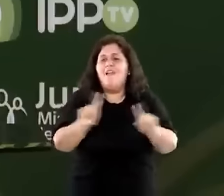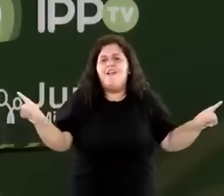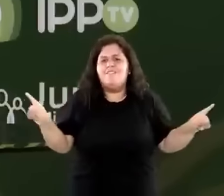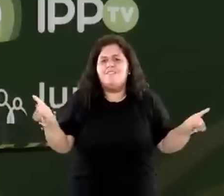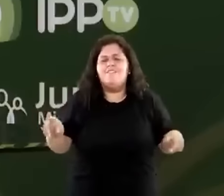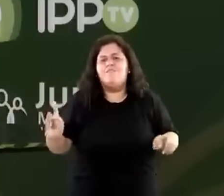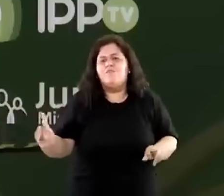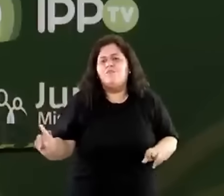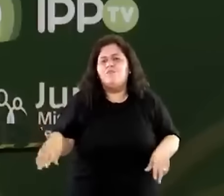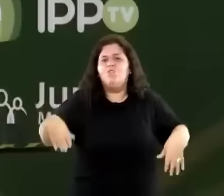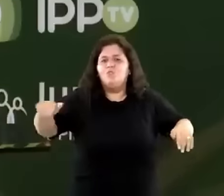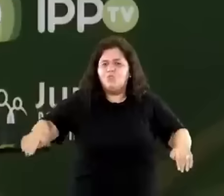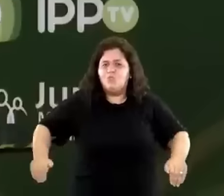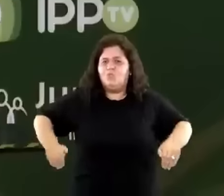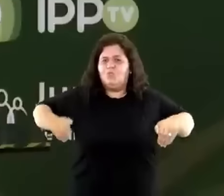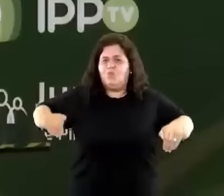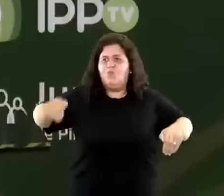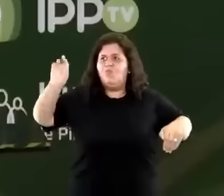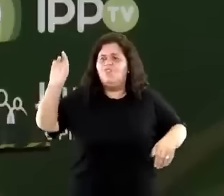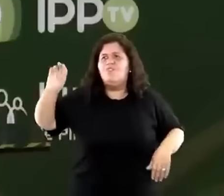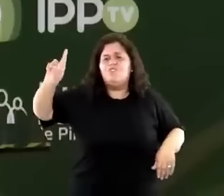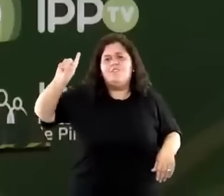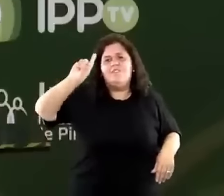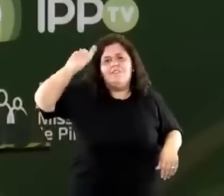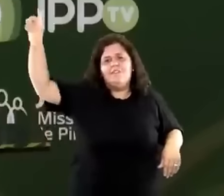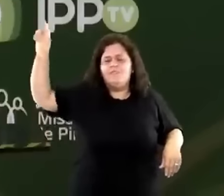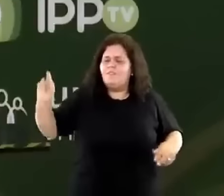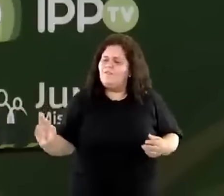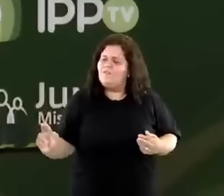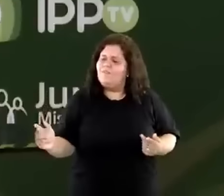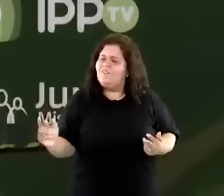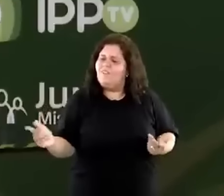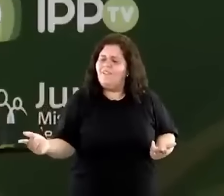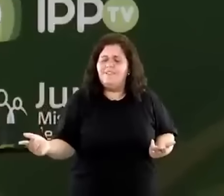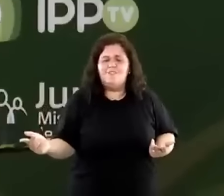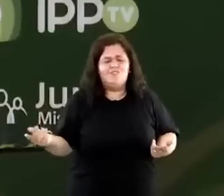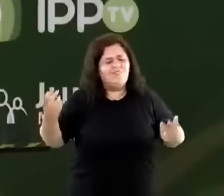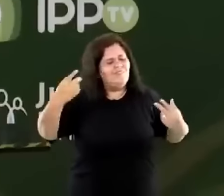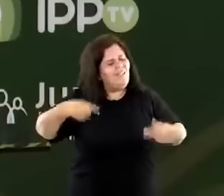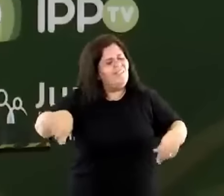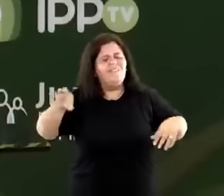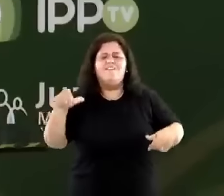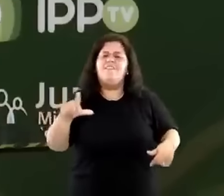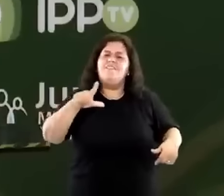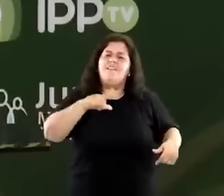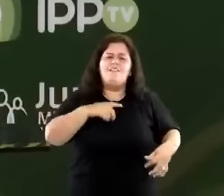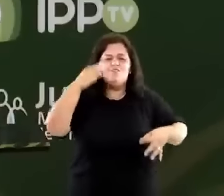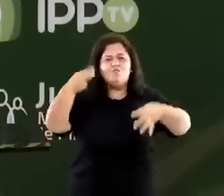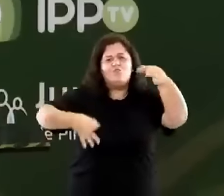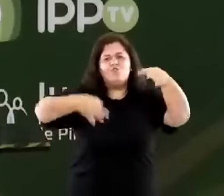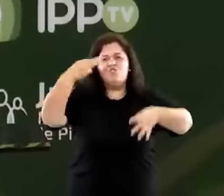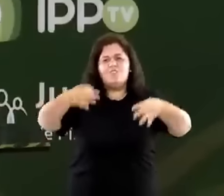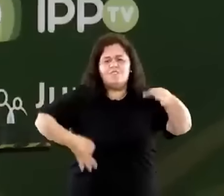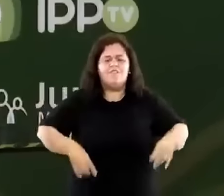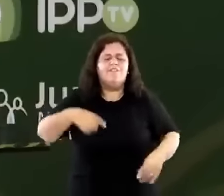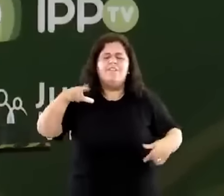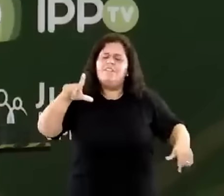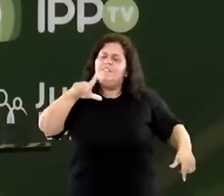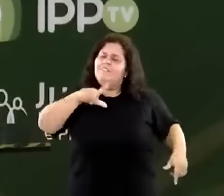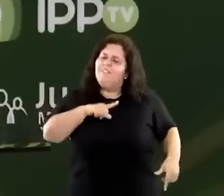puro do Trono de Deus emana Justiça O Trono de Deus é marcado Pela